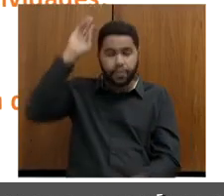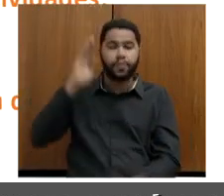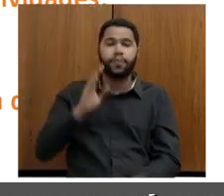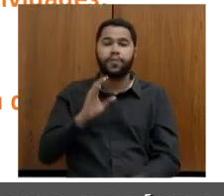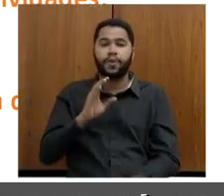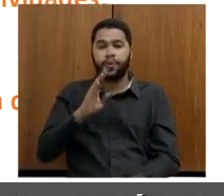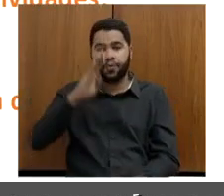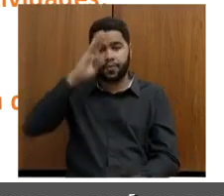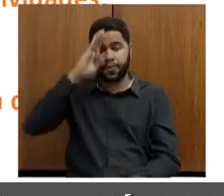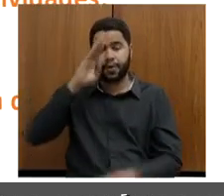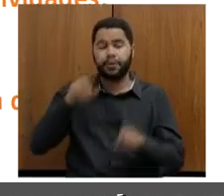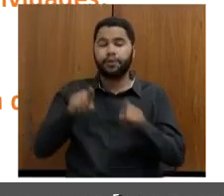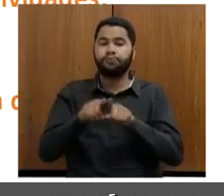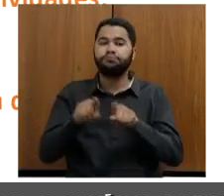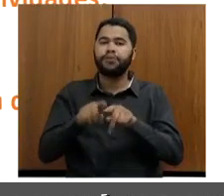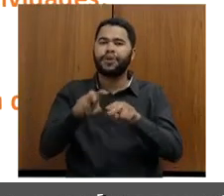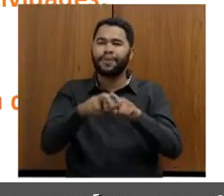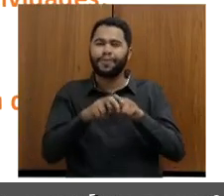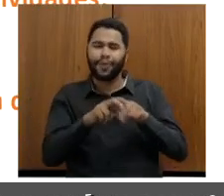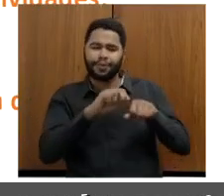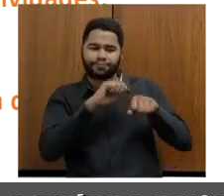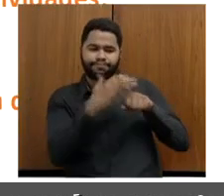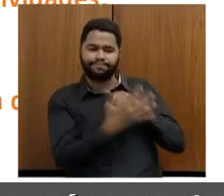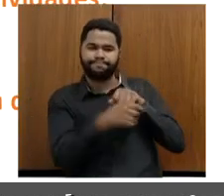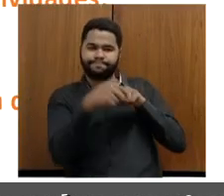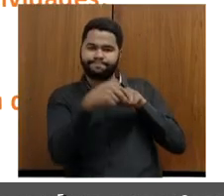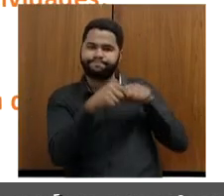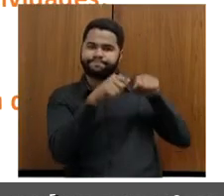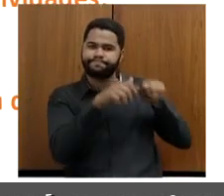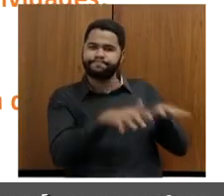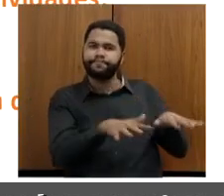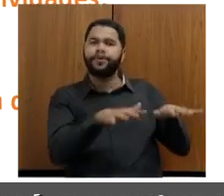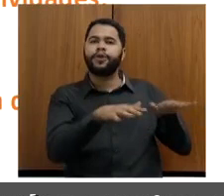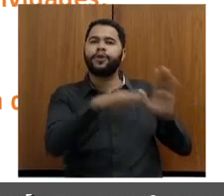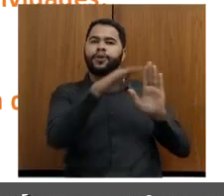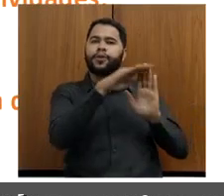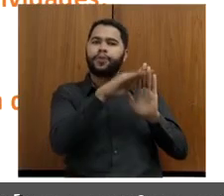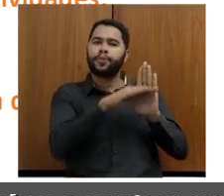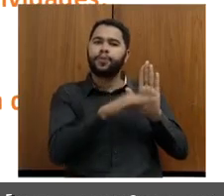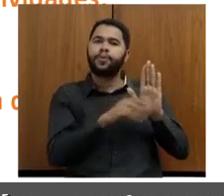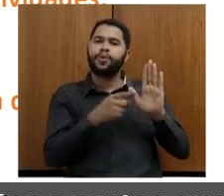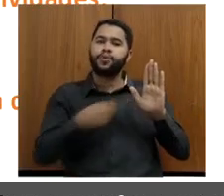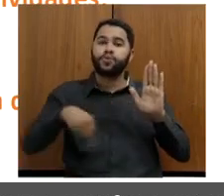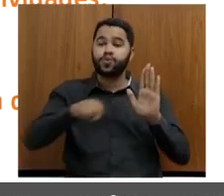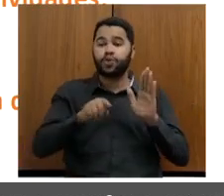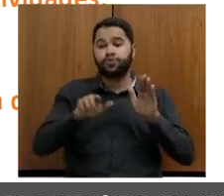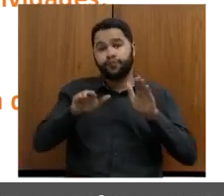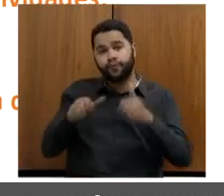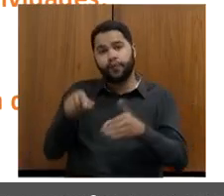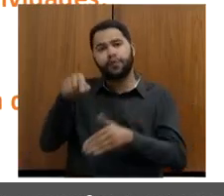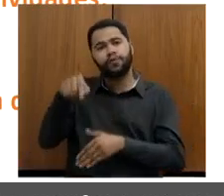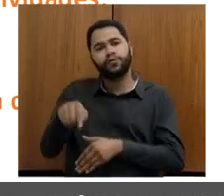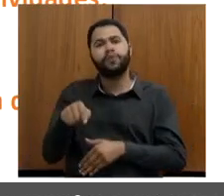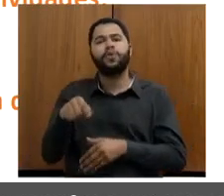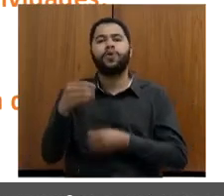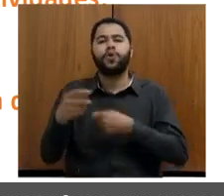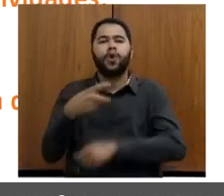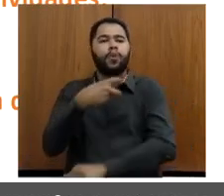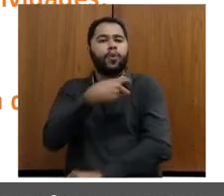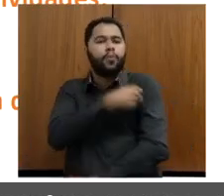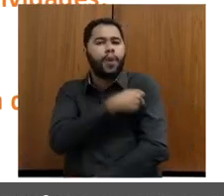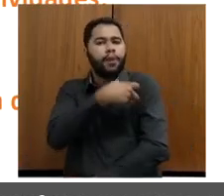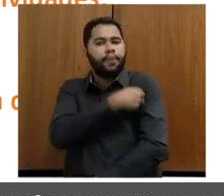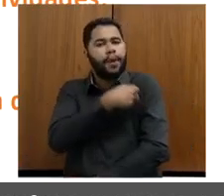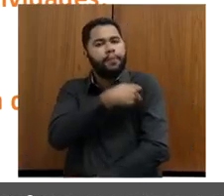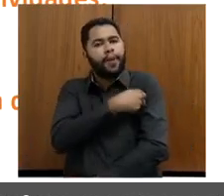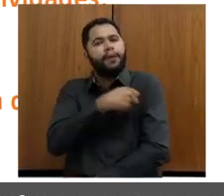produção de Atos normativos em virtude da pandemia para diretrizes aos nossos Bombeiros Sobre vacinação em